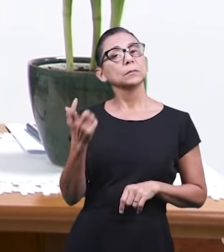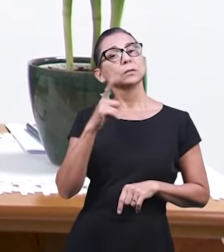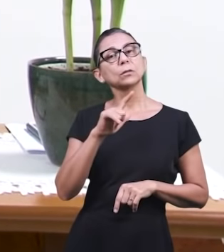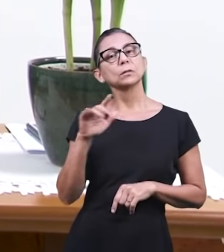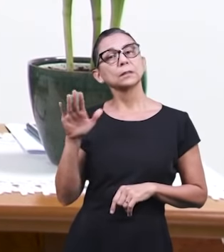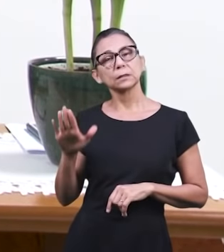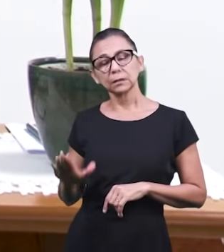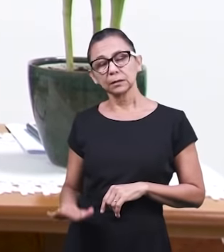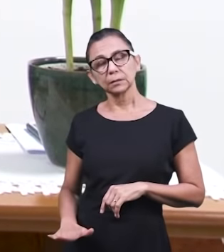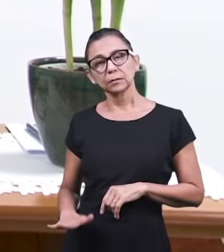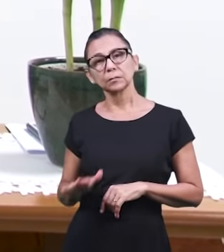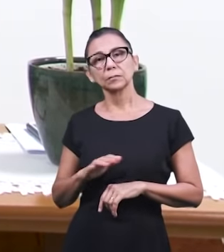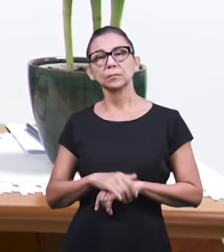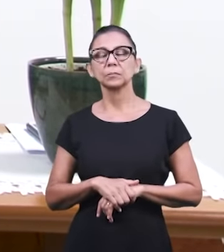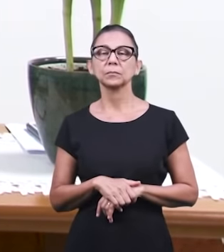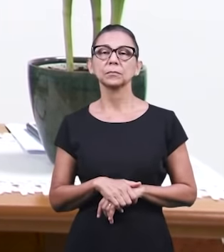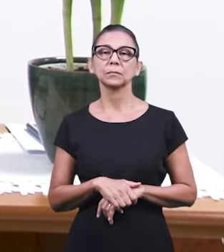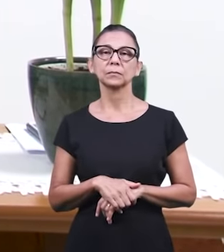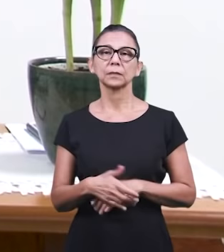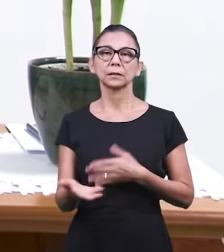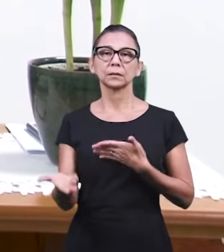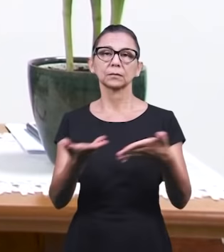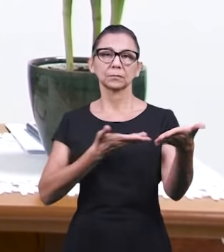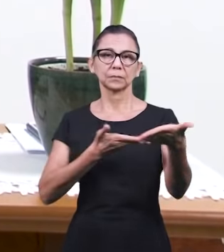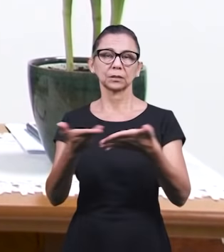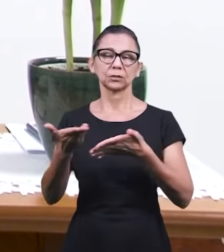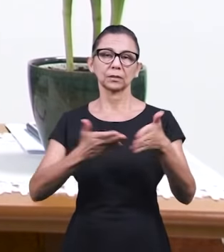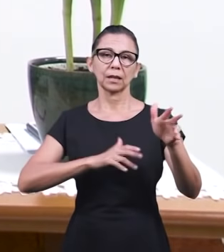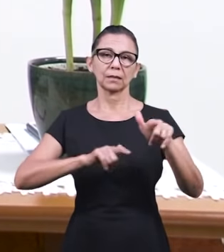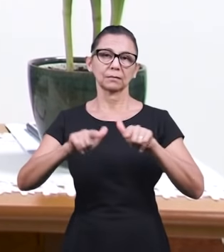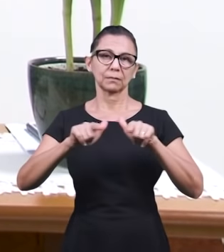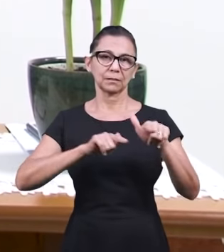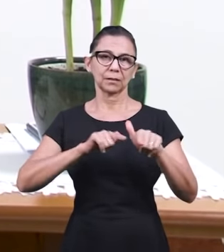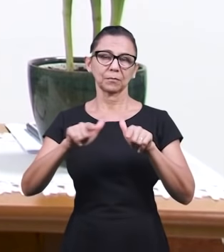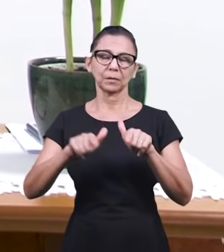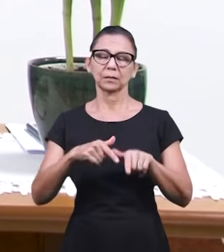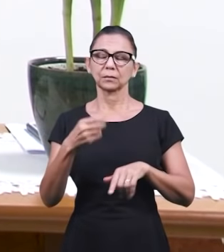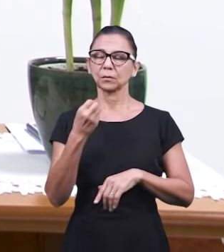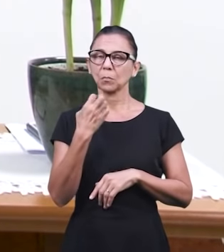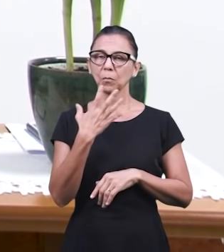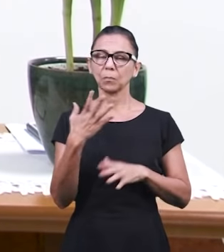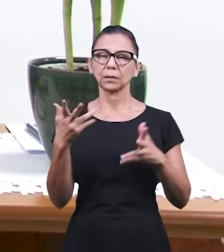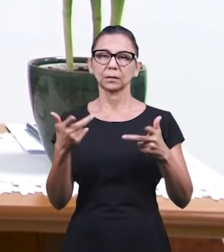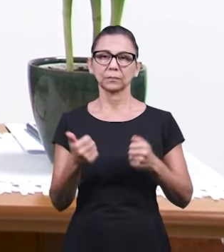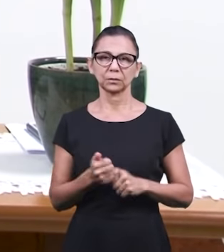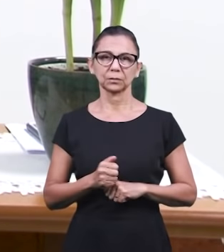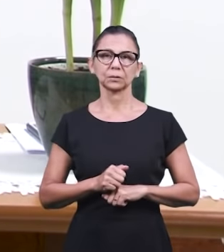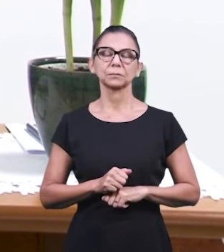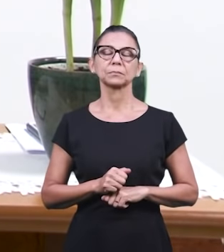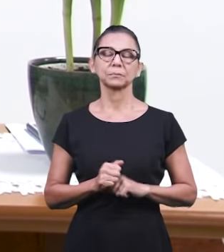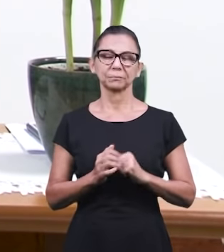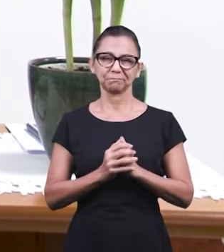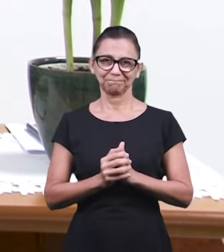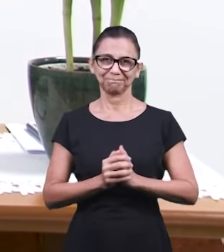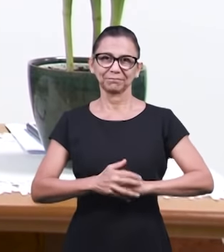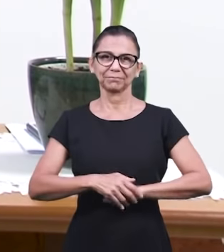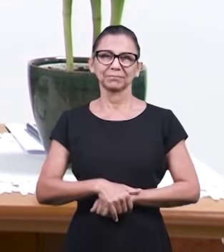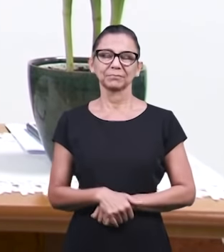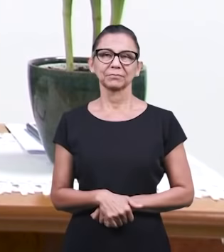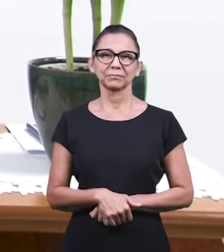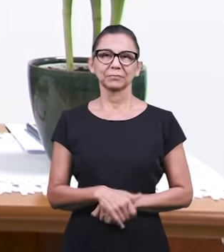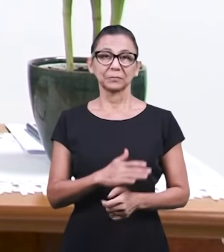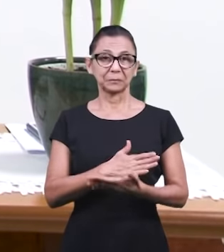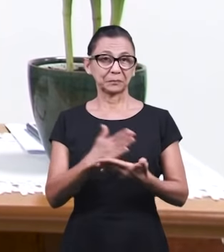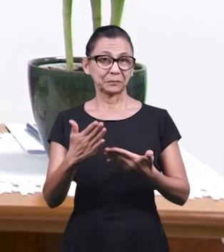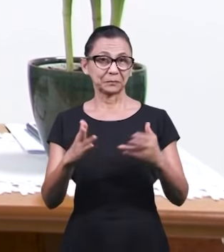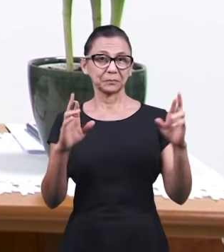pequenas também, para corroborar este trabalho que tem sido tão especial para cada um de nós. Amém? Vamos